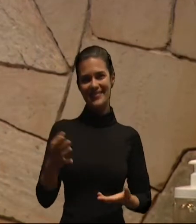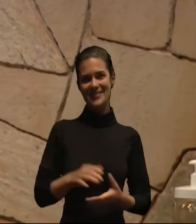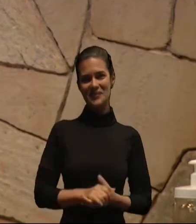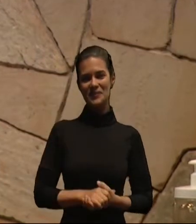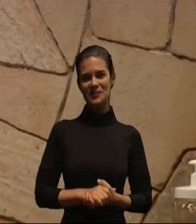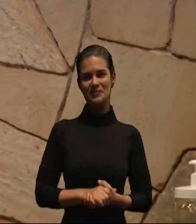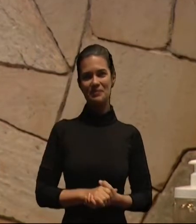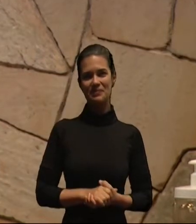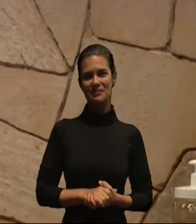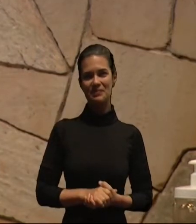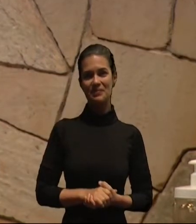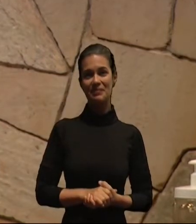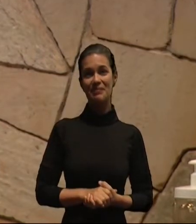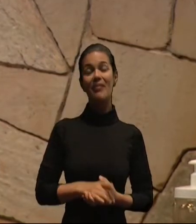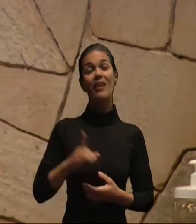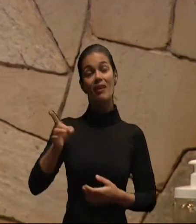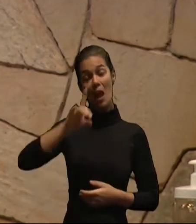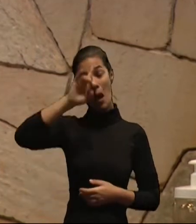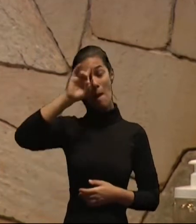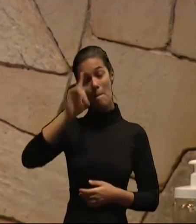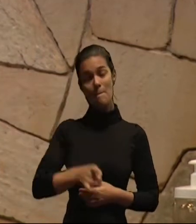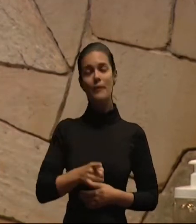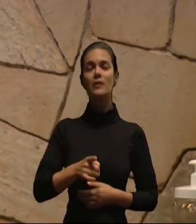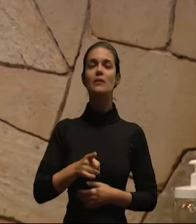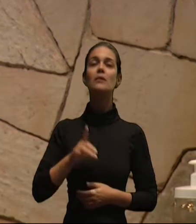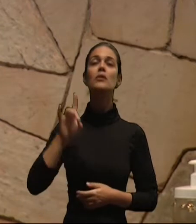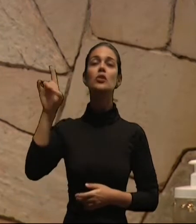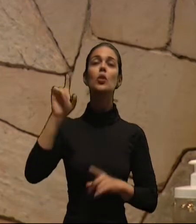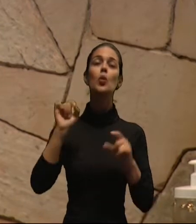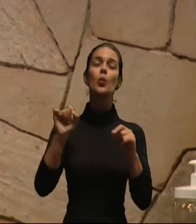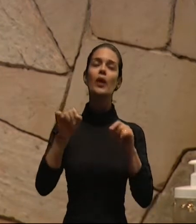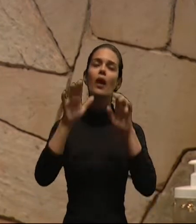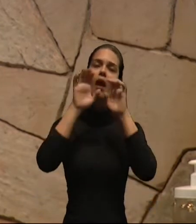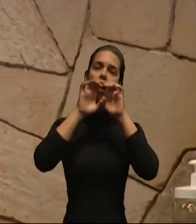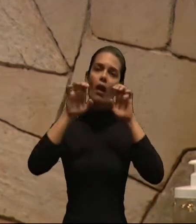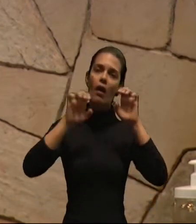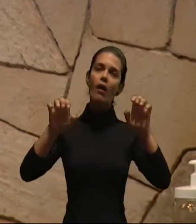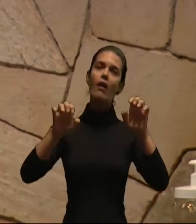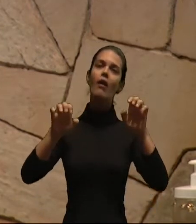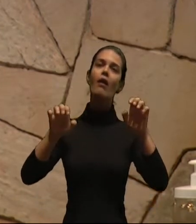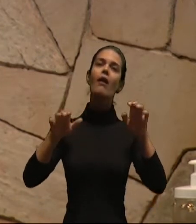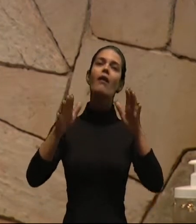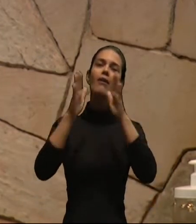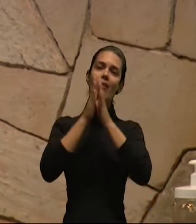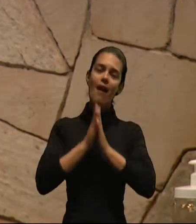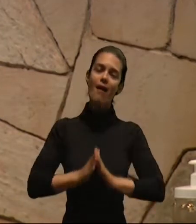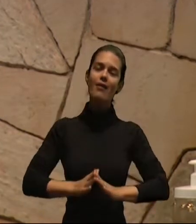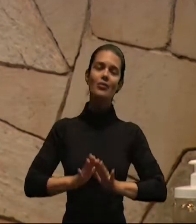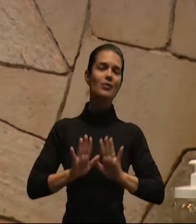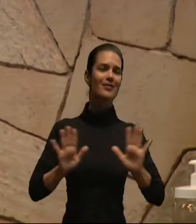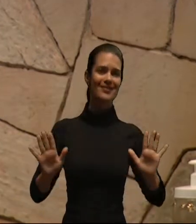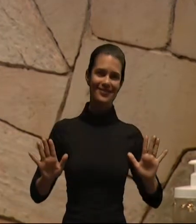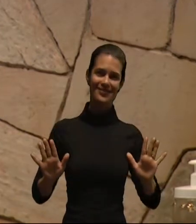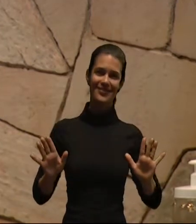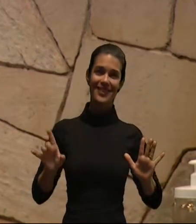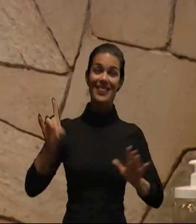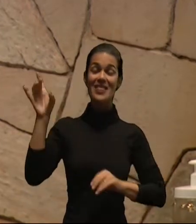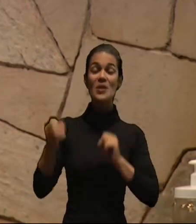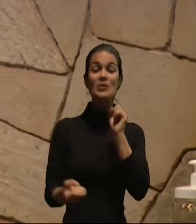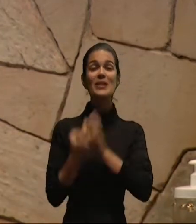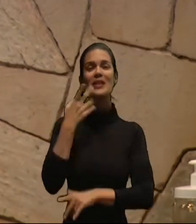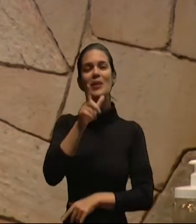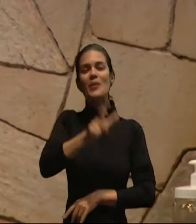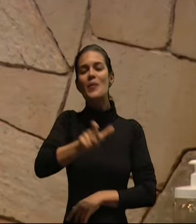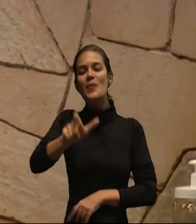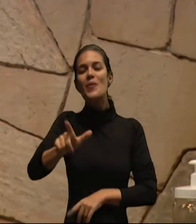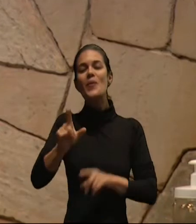a ordem do Senhor, pregar o Evangelho e adorar ao Senhor. Nós fomos criados para adoração, para